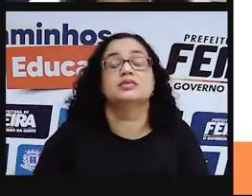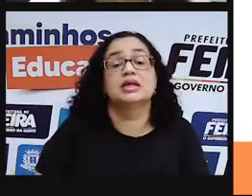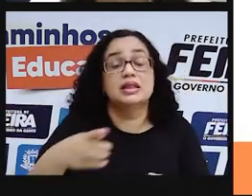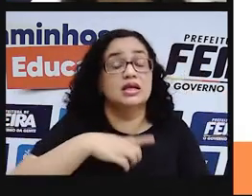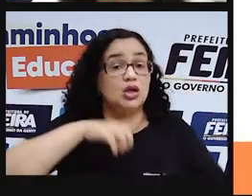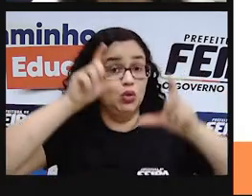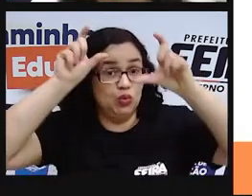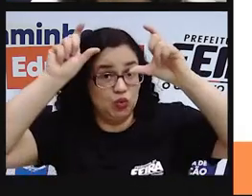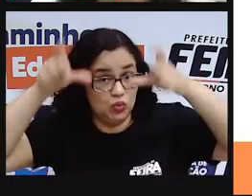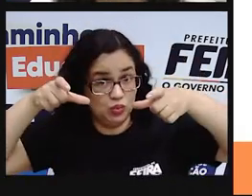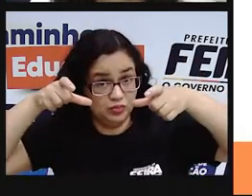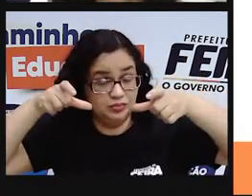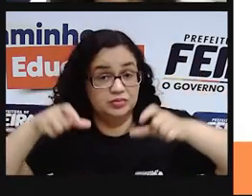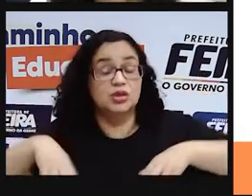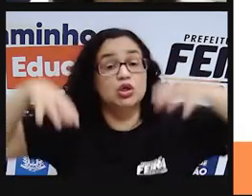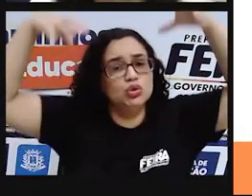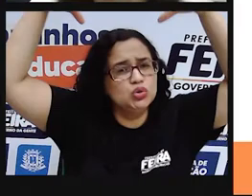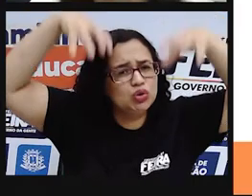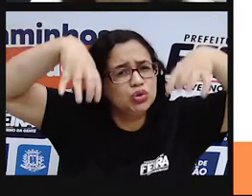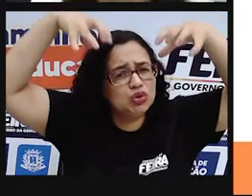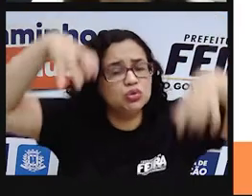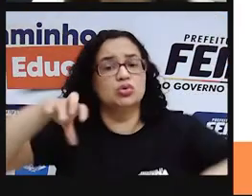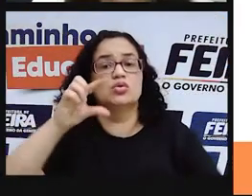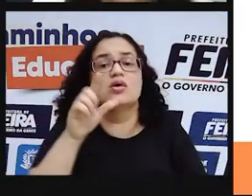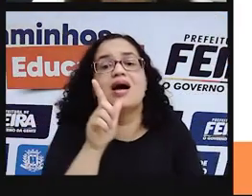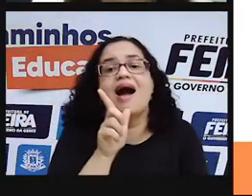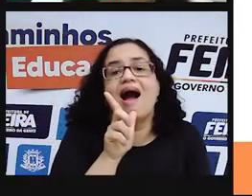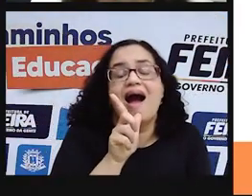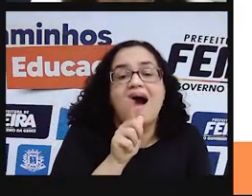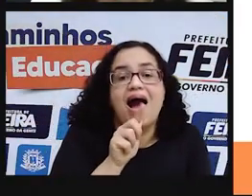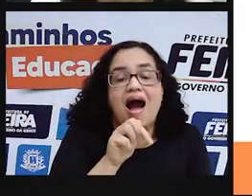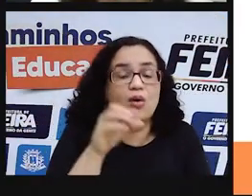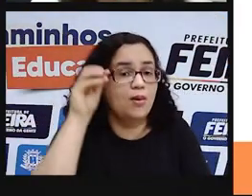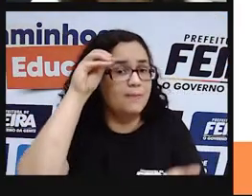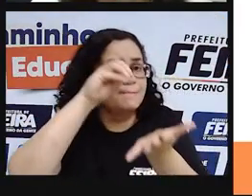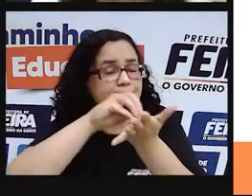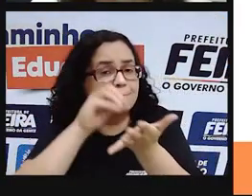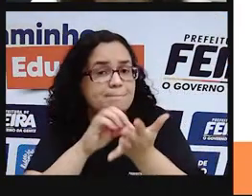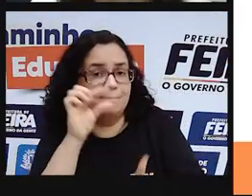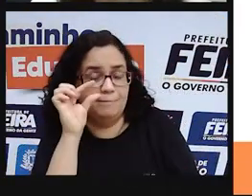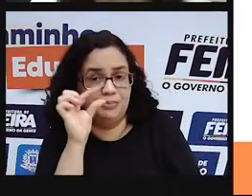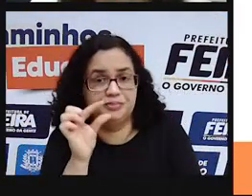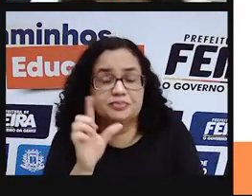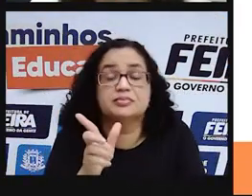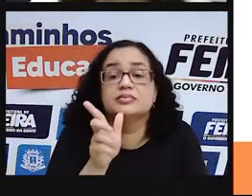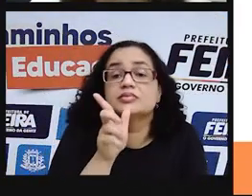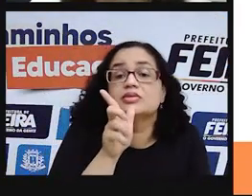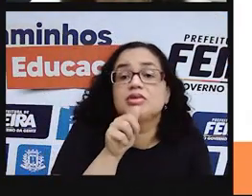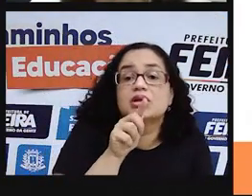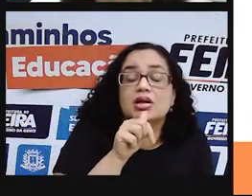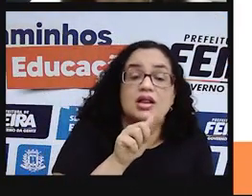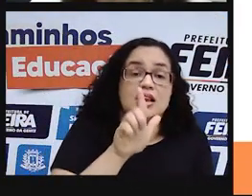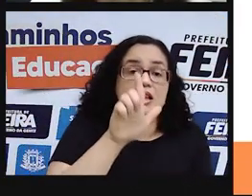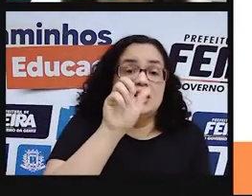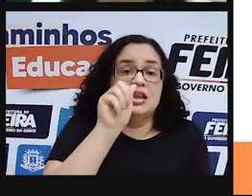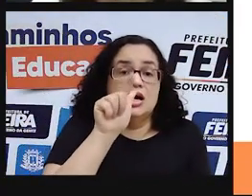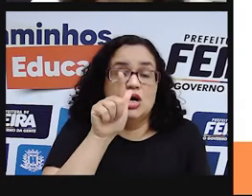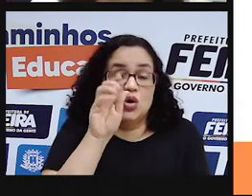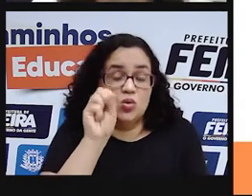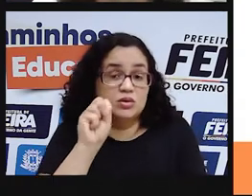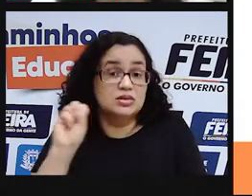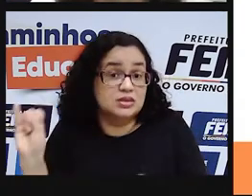está localizado aqui chove pouco que a água é escassa ter fontes de água e Três Lagoas foi